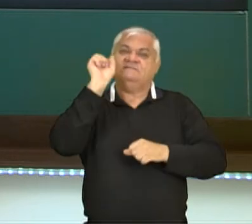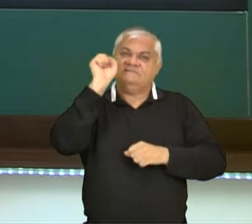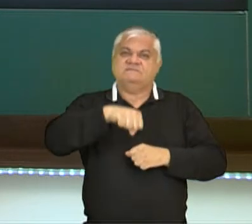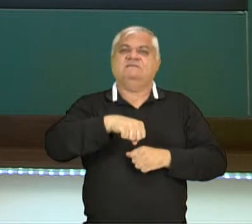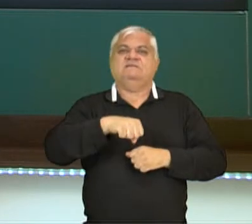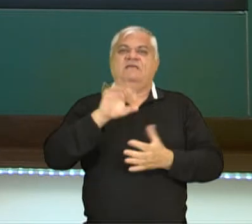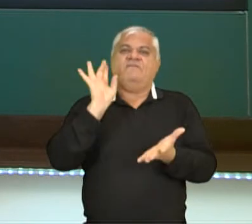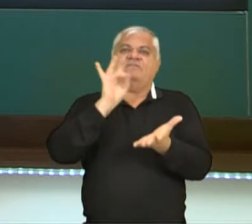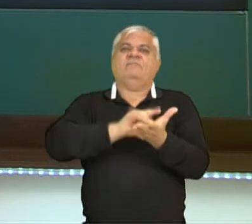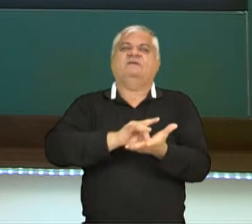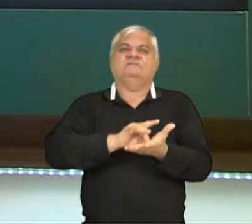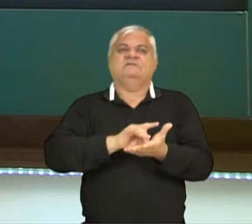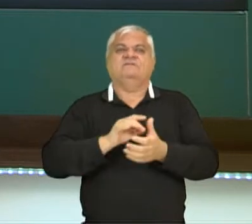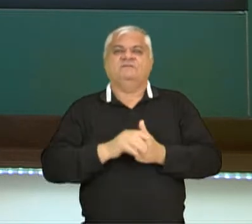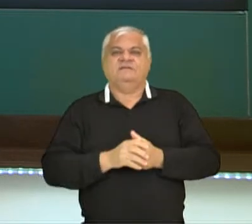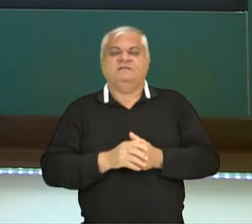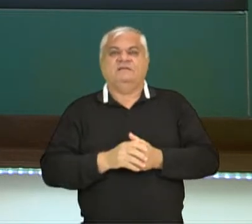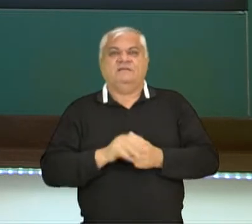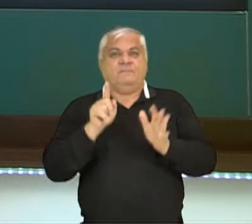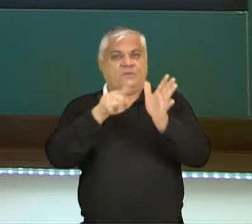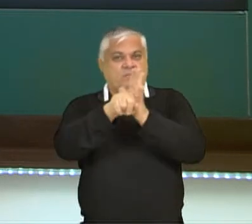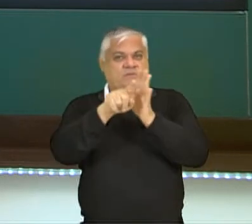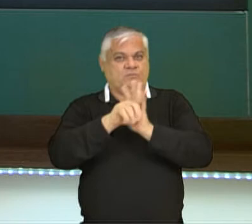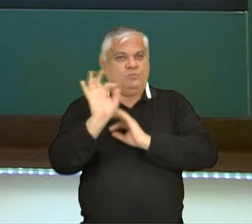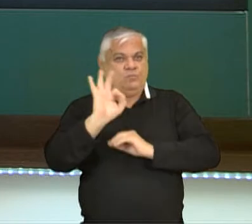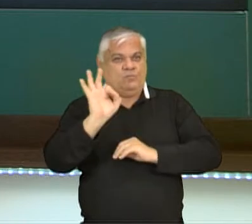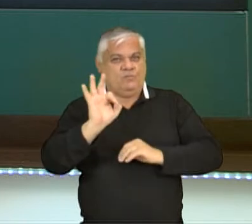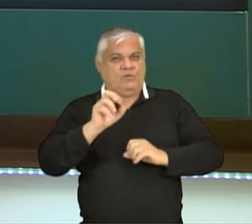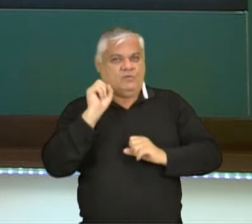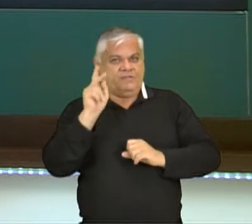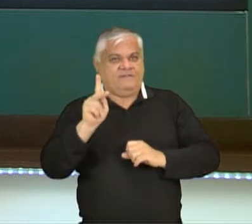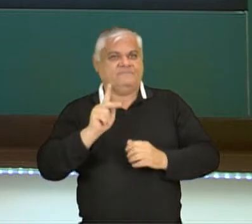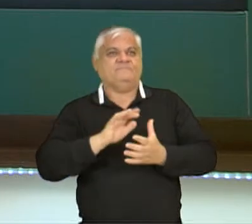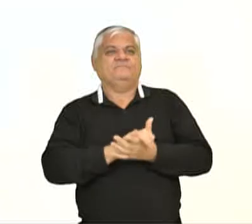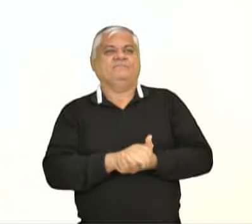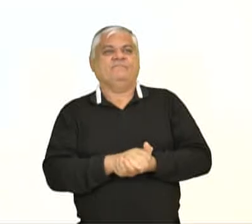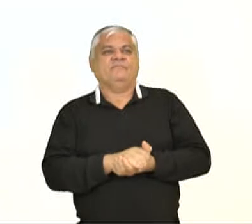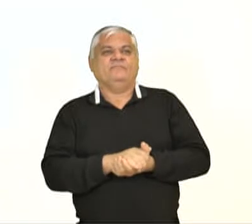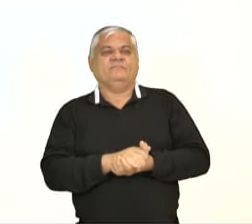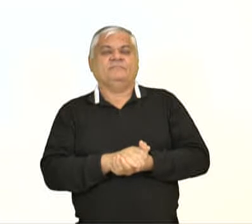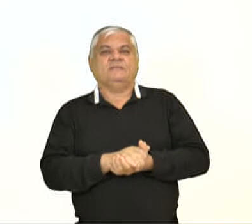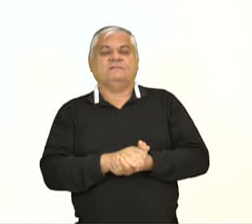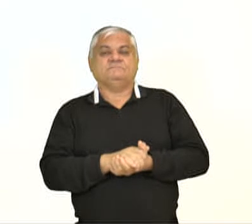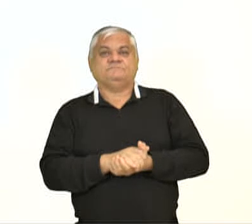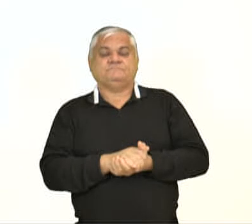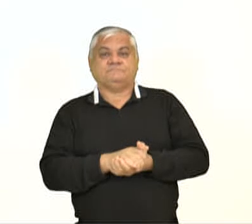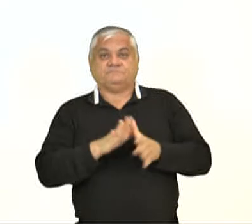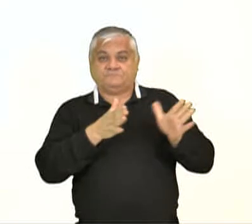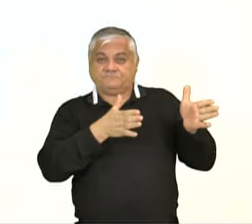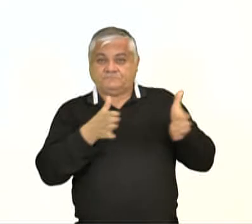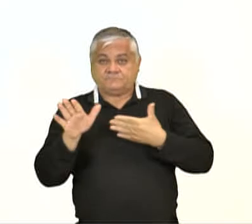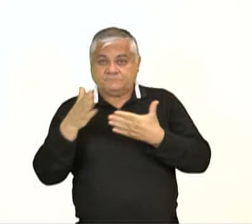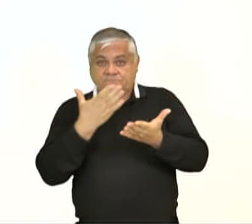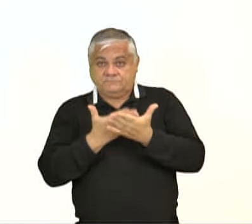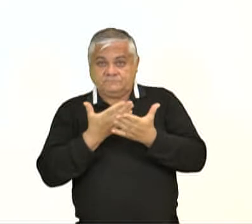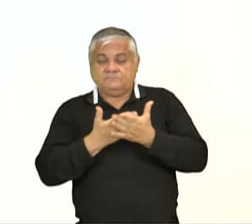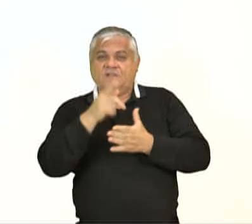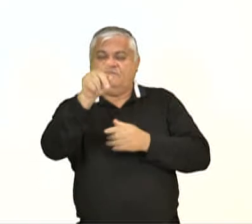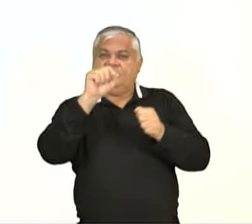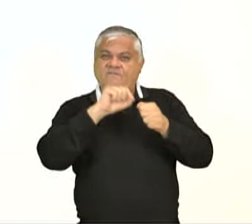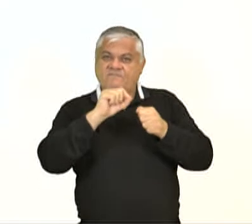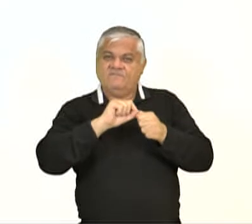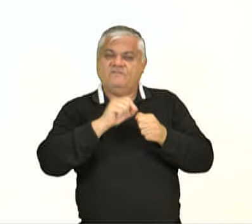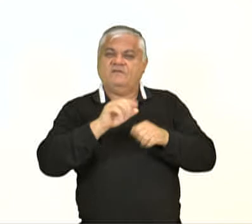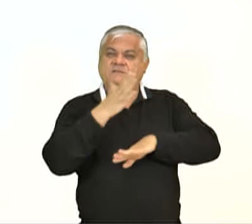frase afirmativa e não uma indagação, ok? Então, durante a aula, você realizou